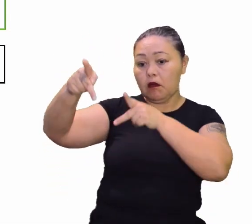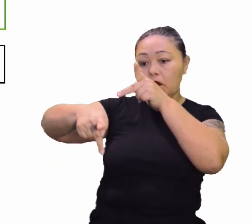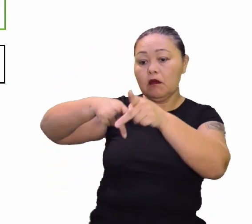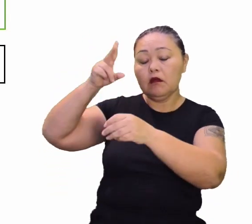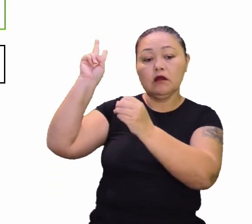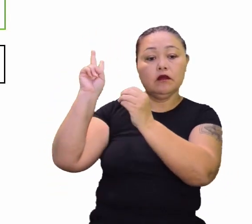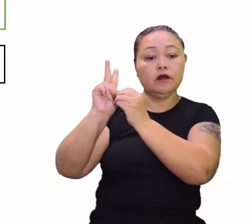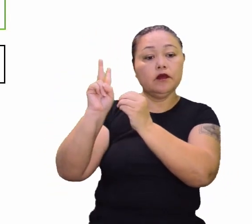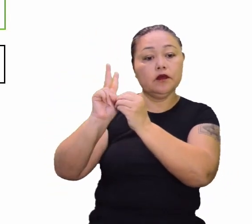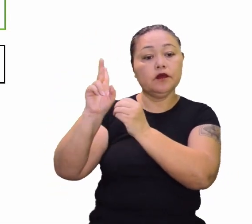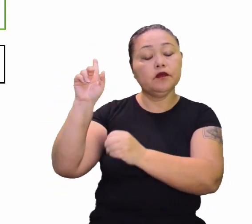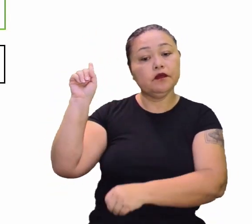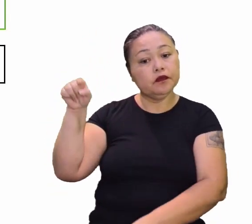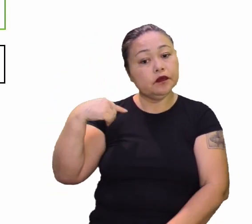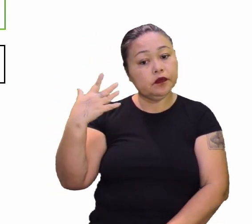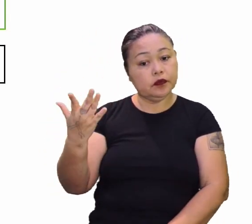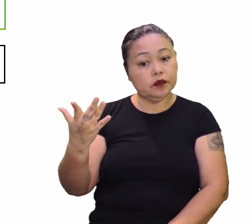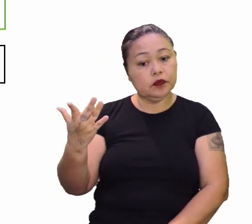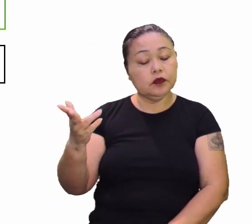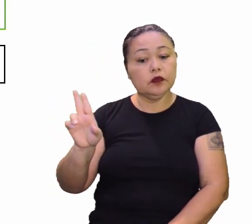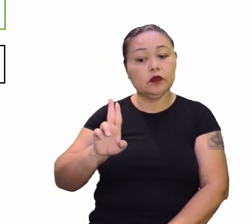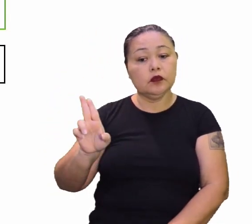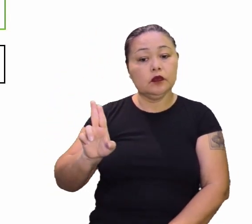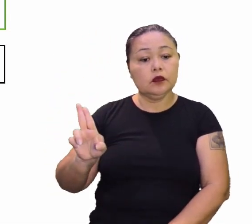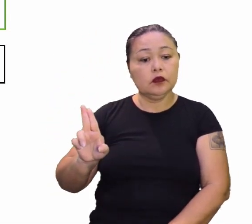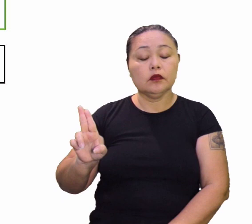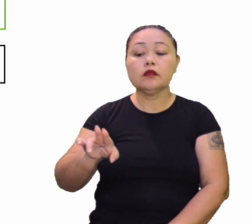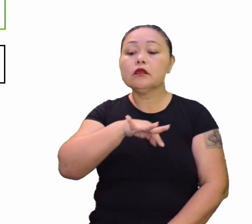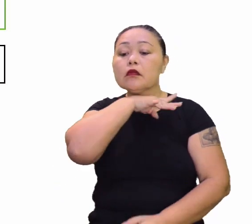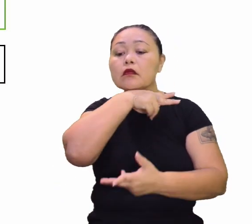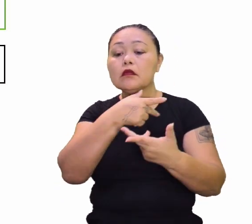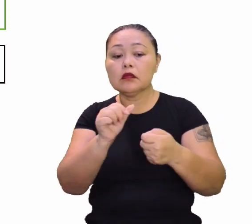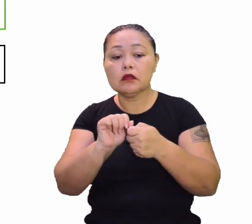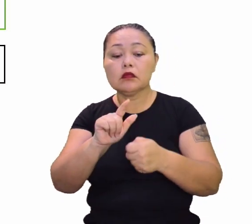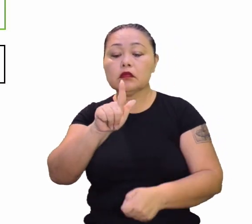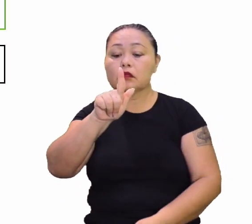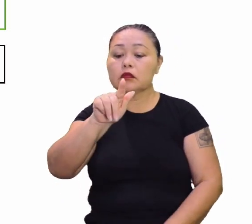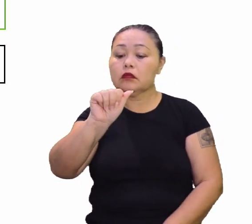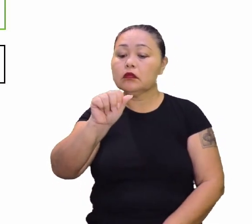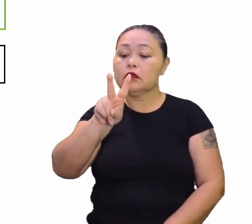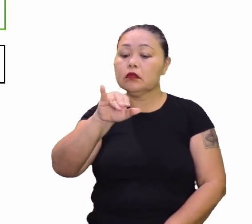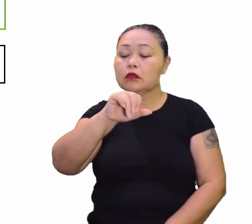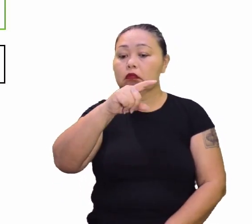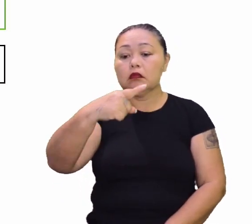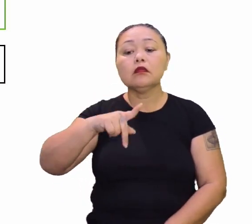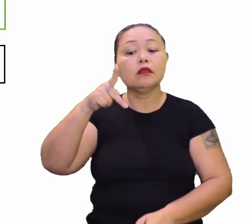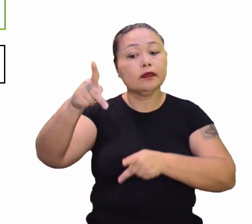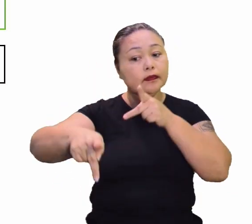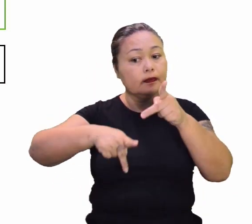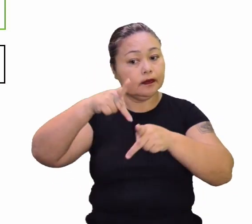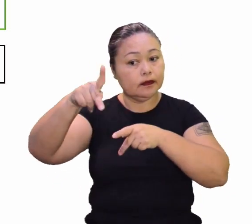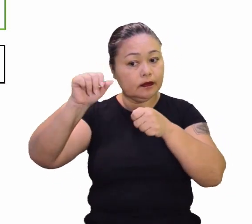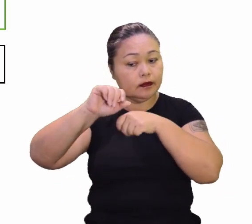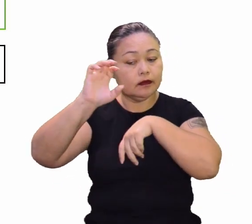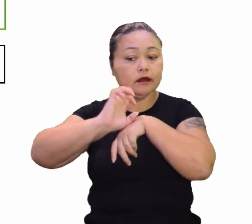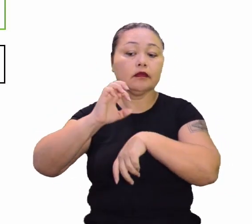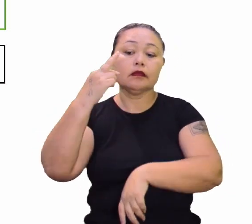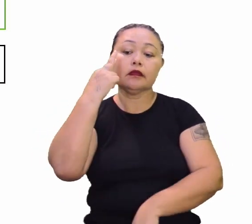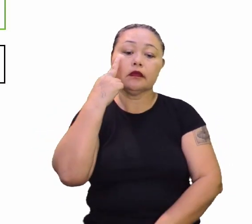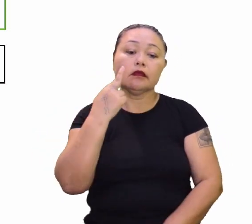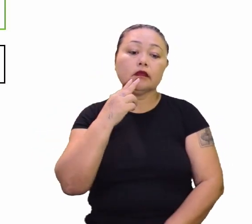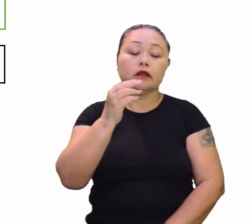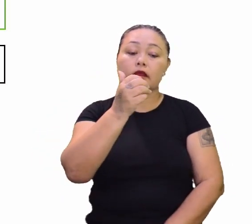indígenas, inclusive nós falamos, embora seja nome de animal, gavião é um povo indígena em Rondônia.